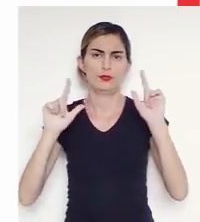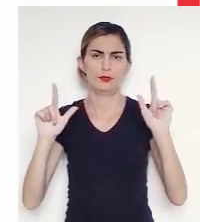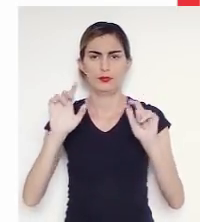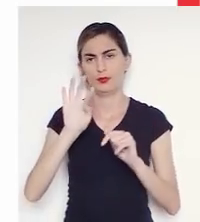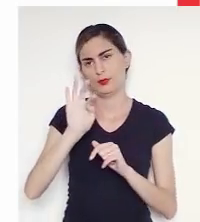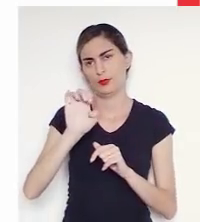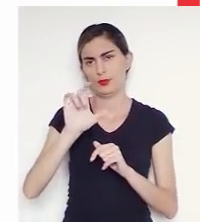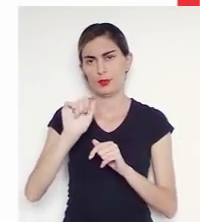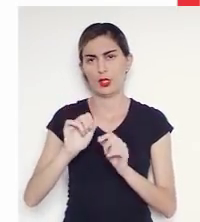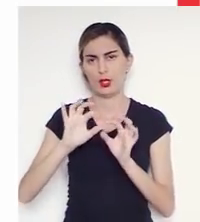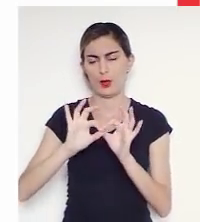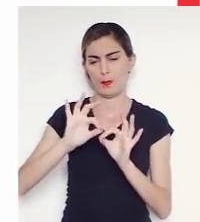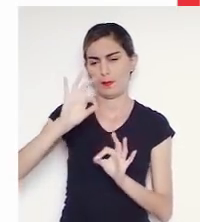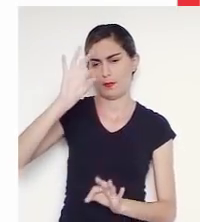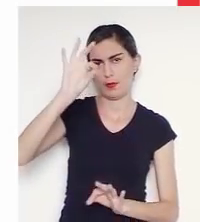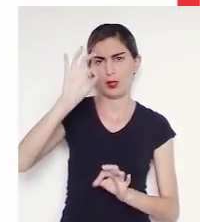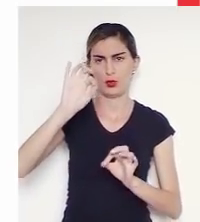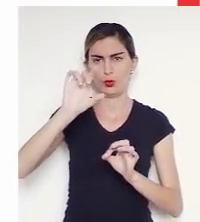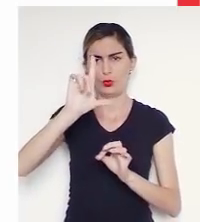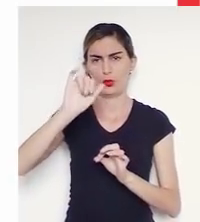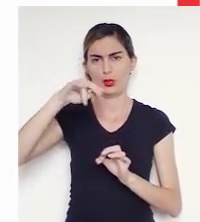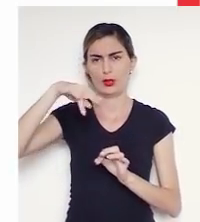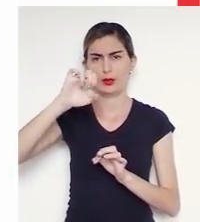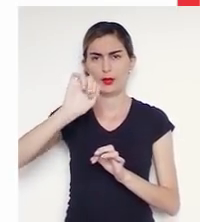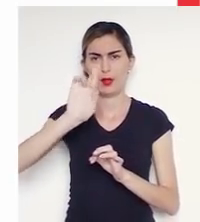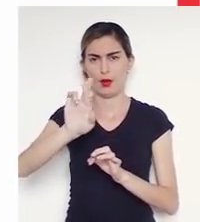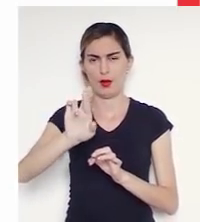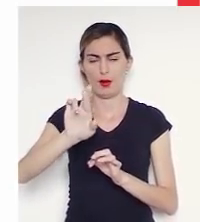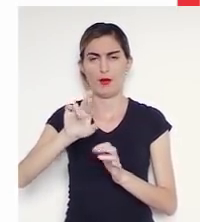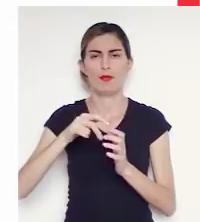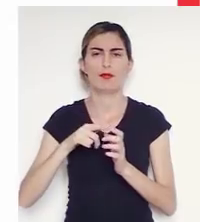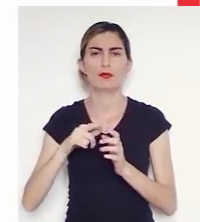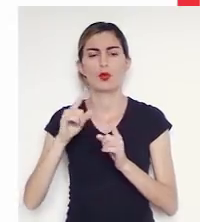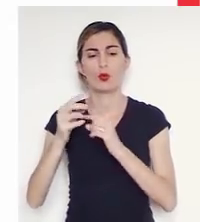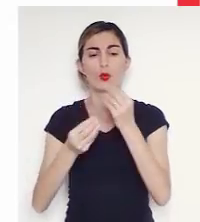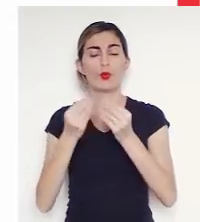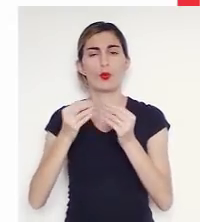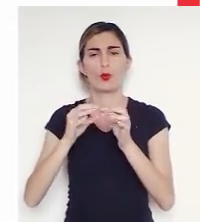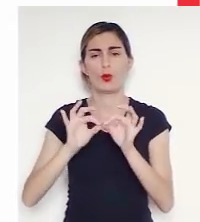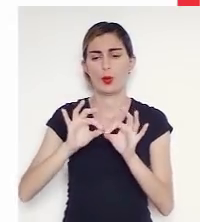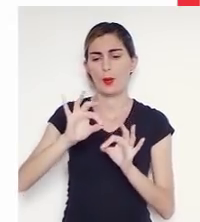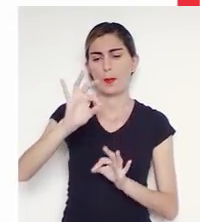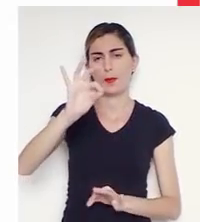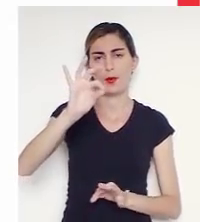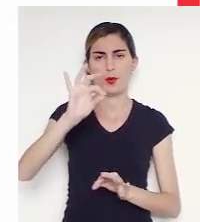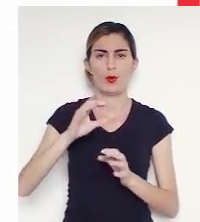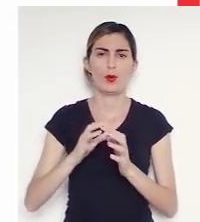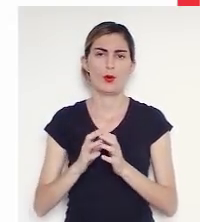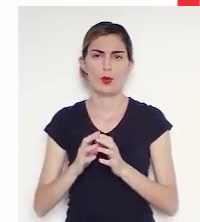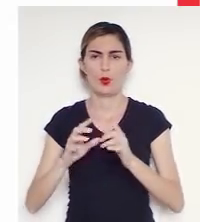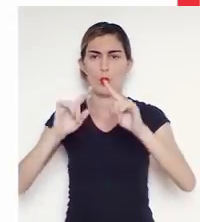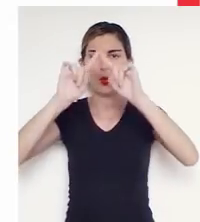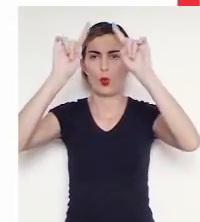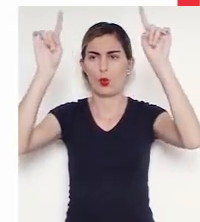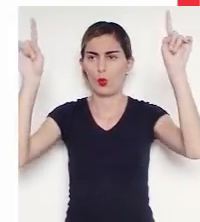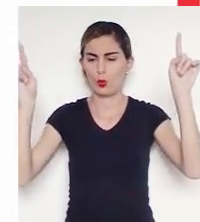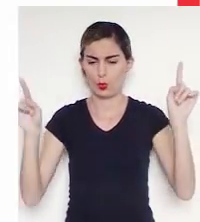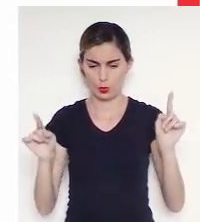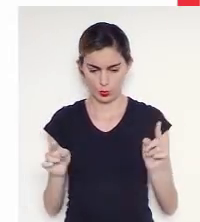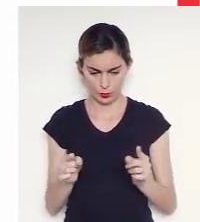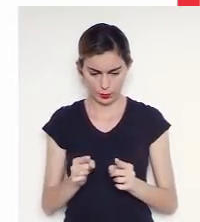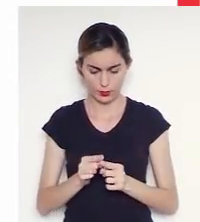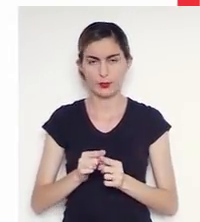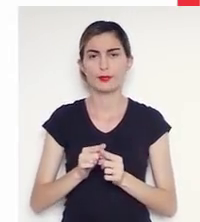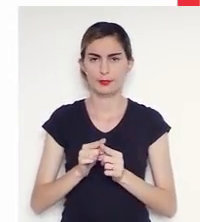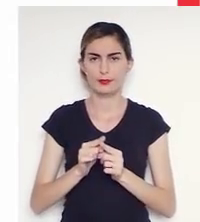na sua tela. O metro linear, justamente ele é utilizado para a medição de contornos, ou